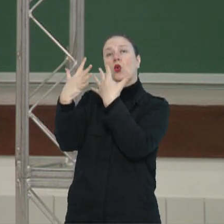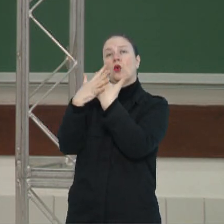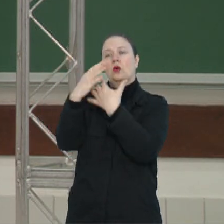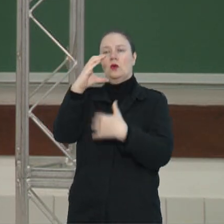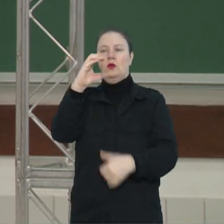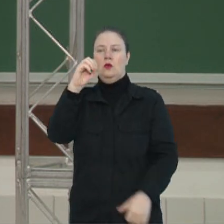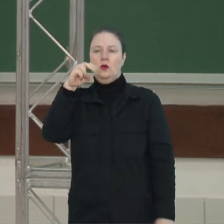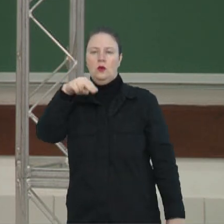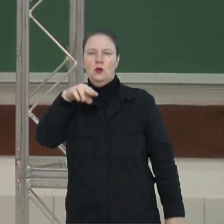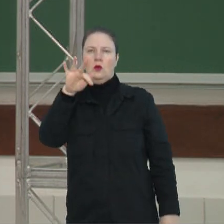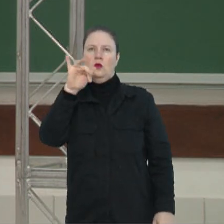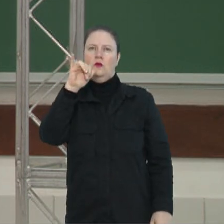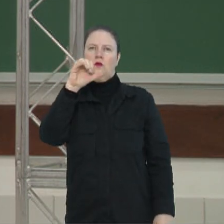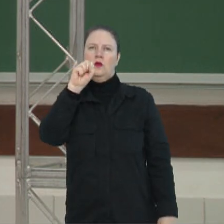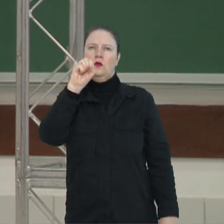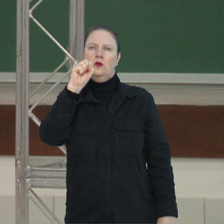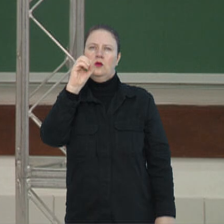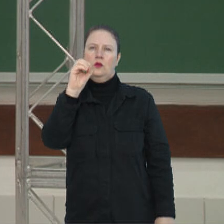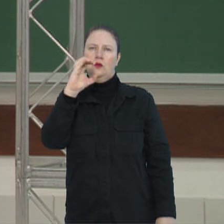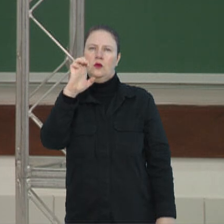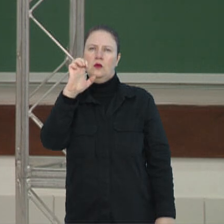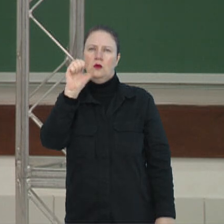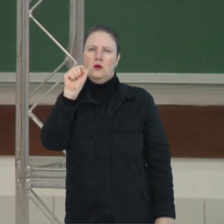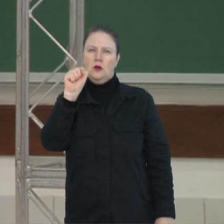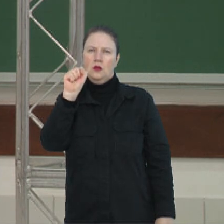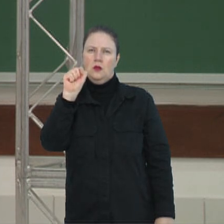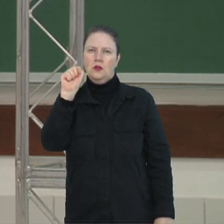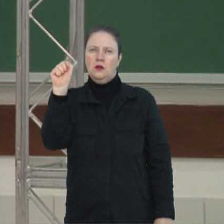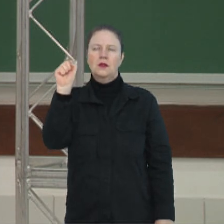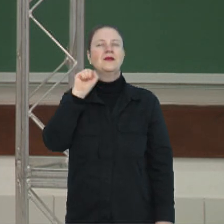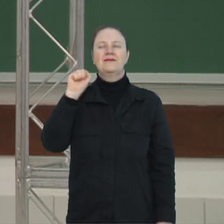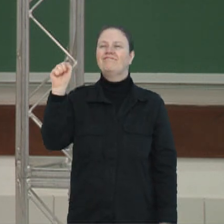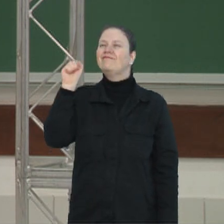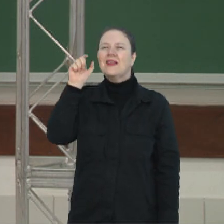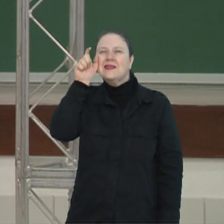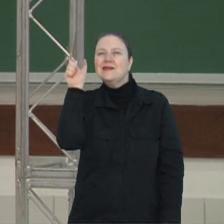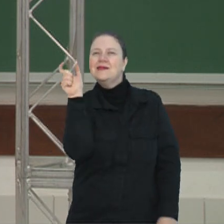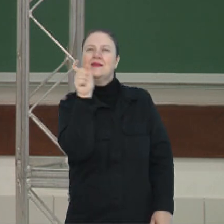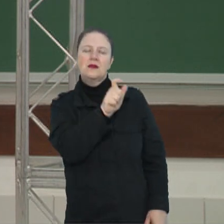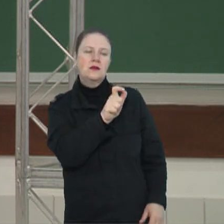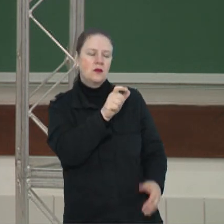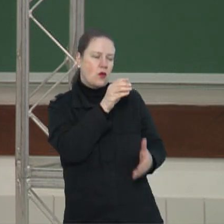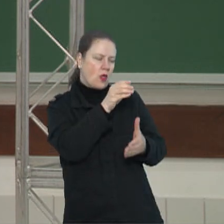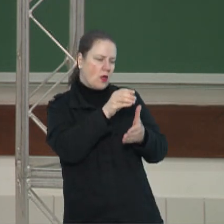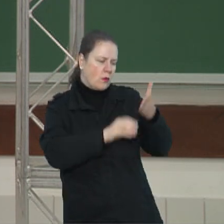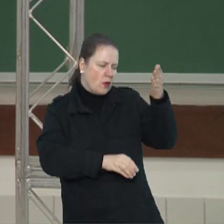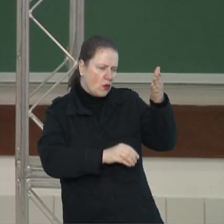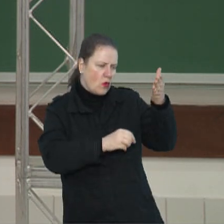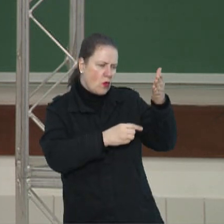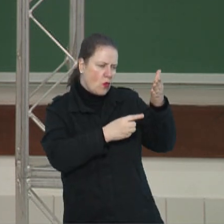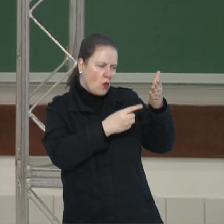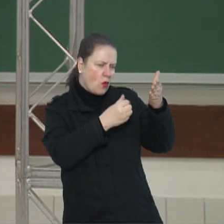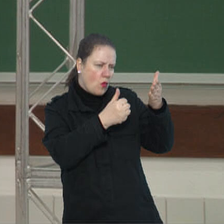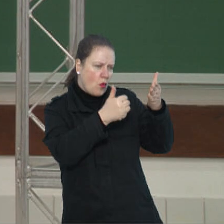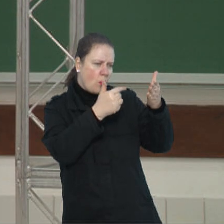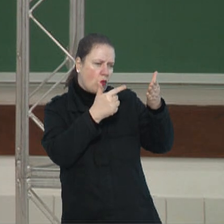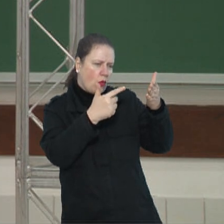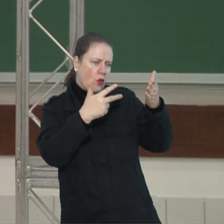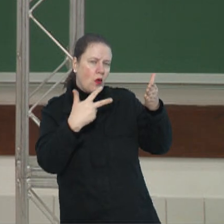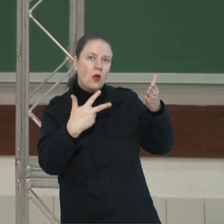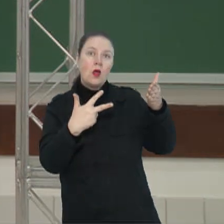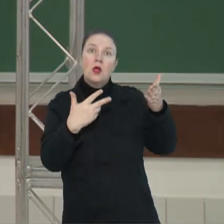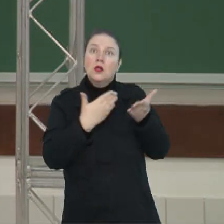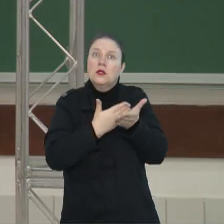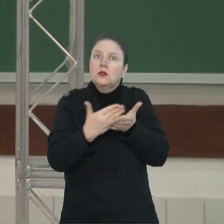últimos capítulos, né? Se você pega esse livro para ler, e é uma experiência muito interessante, os primeiros capítulos, o Agostinho está realizando uma confissão justamente,